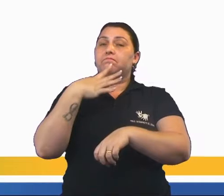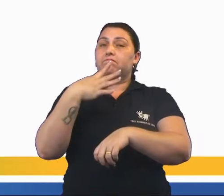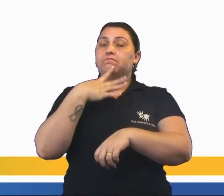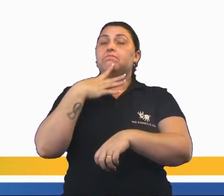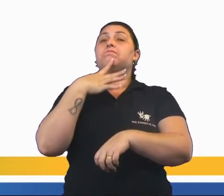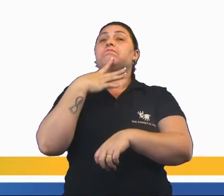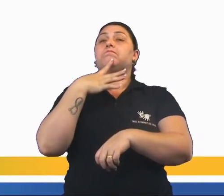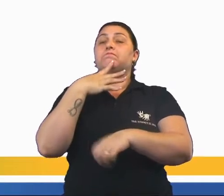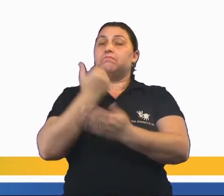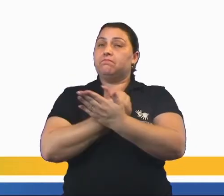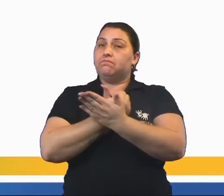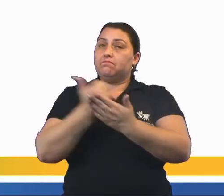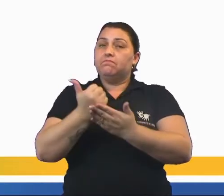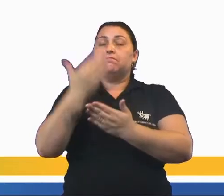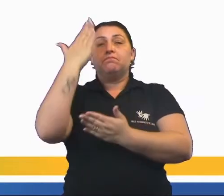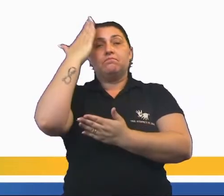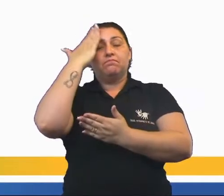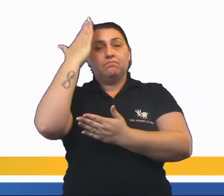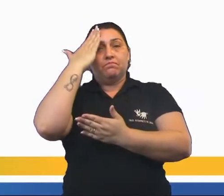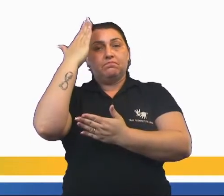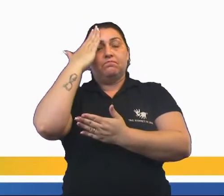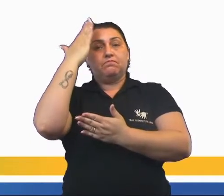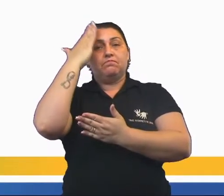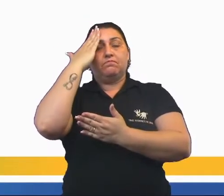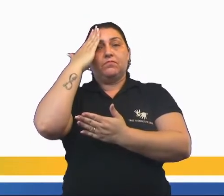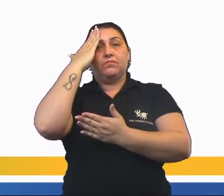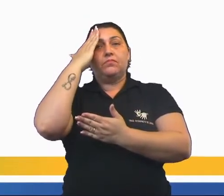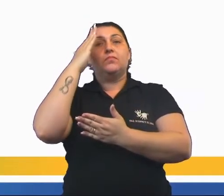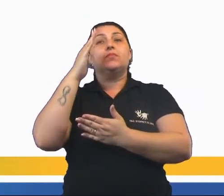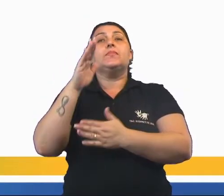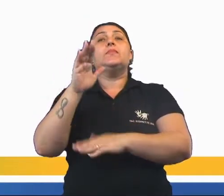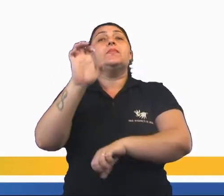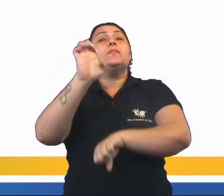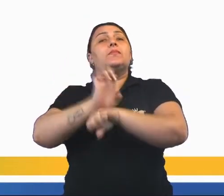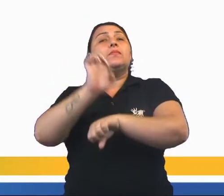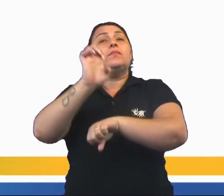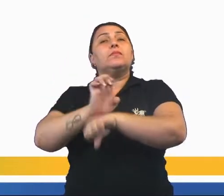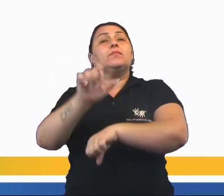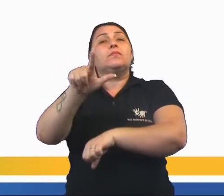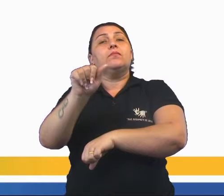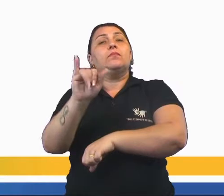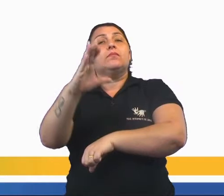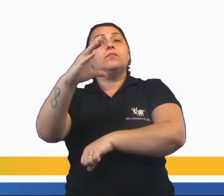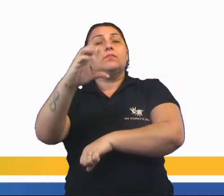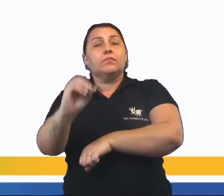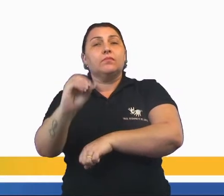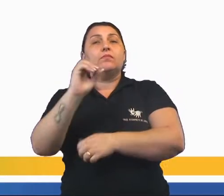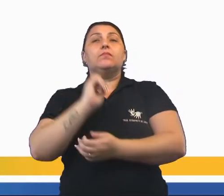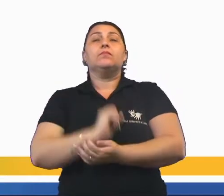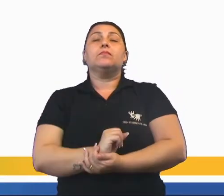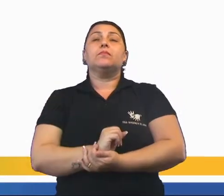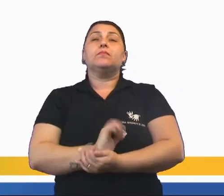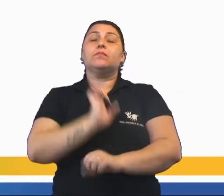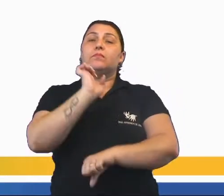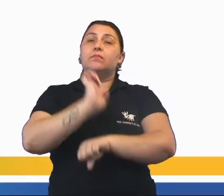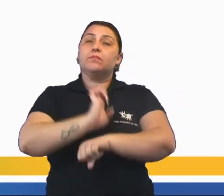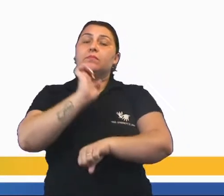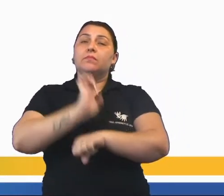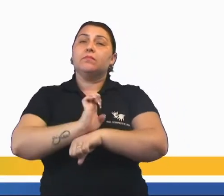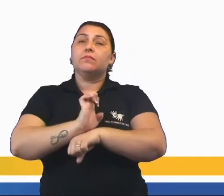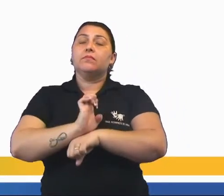ação, compreendendo a laicidade do Estado. O que é Estado laico? Estado laico é que o Estado ele